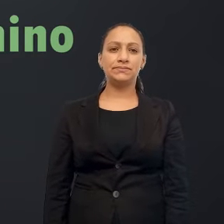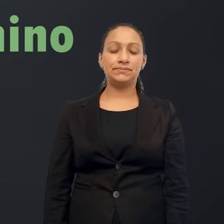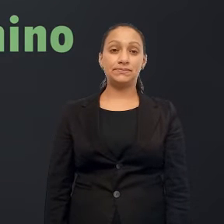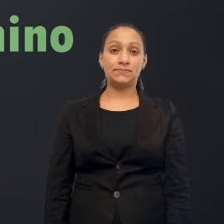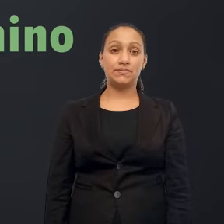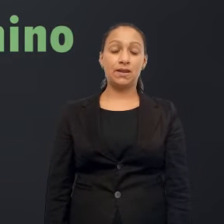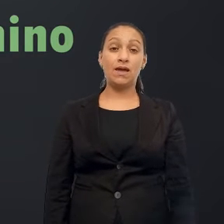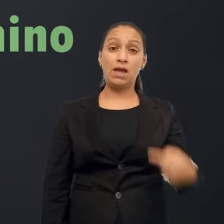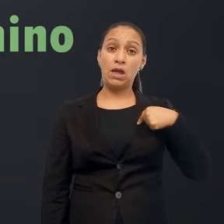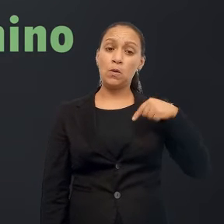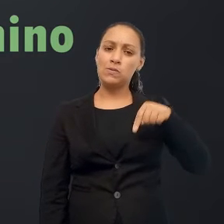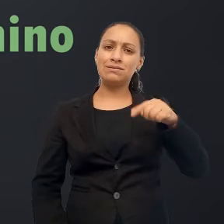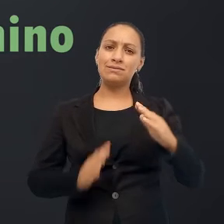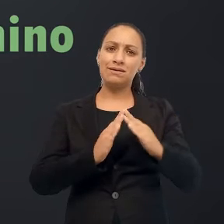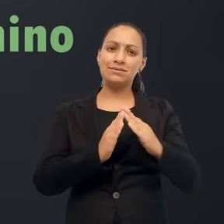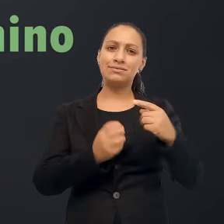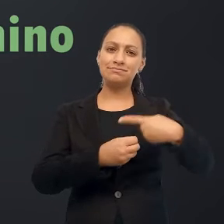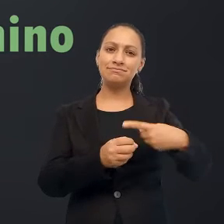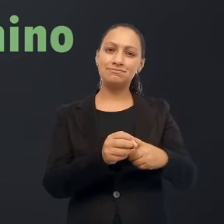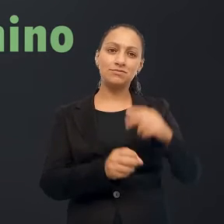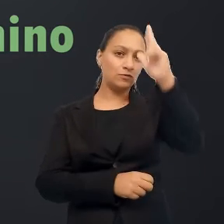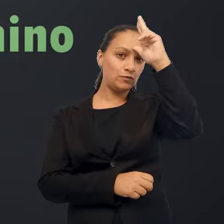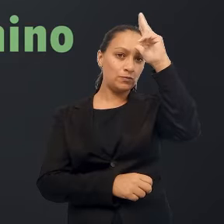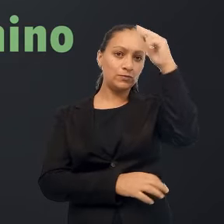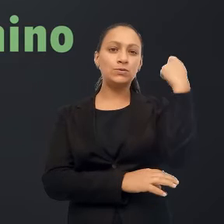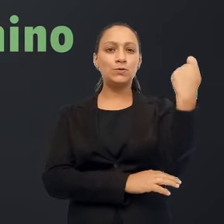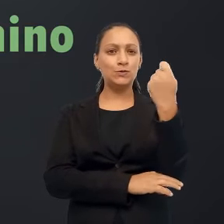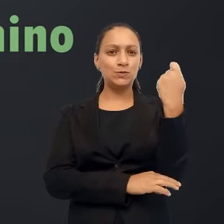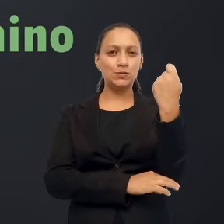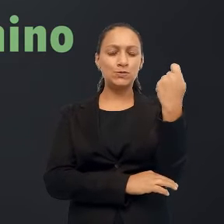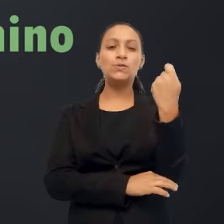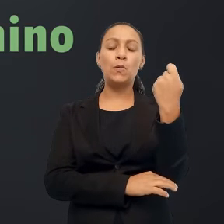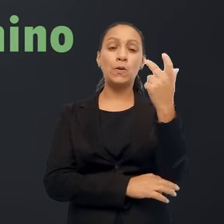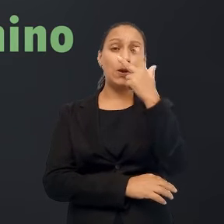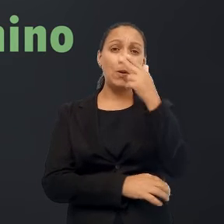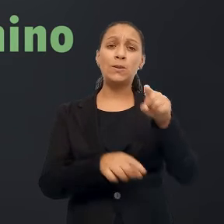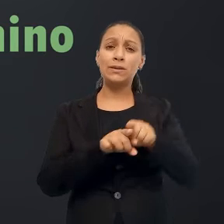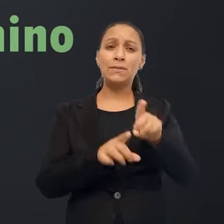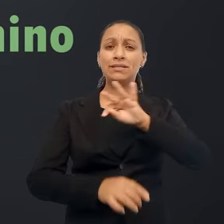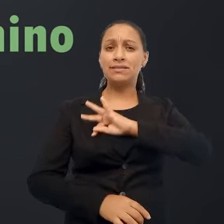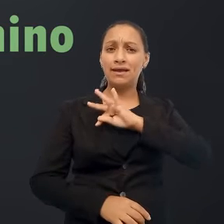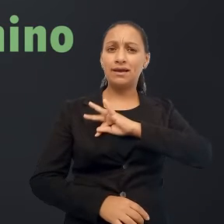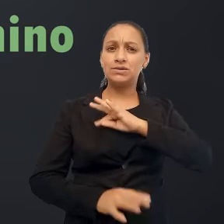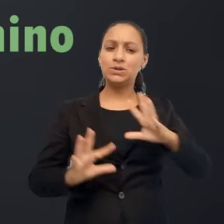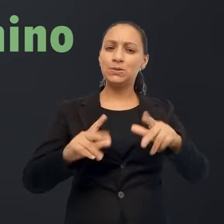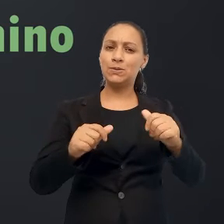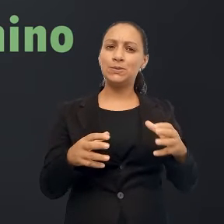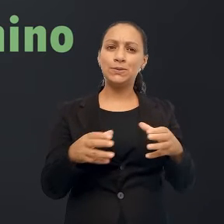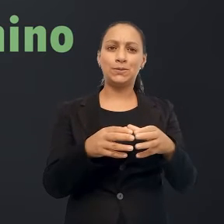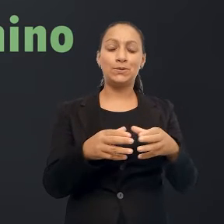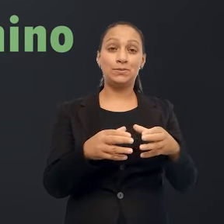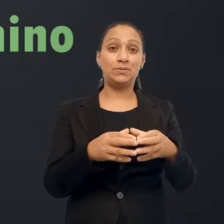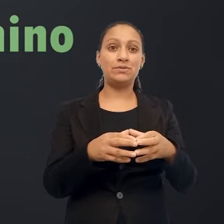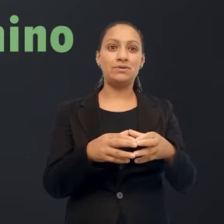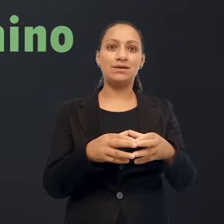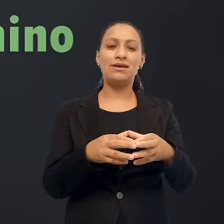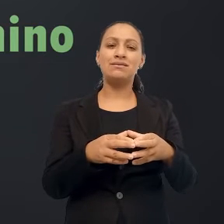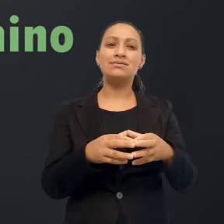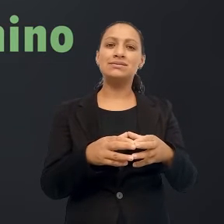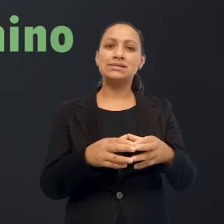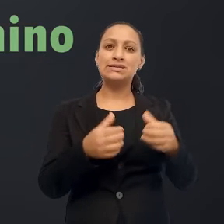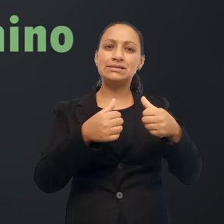Eu falo com vocês de casa em Novo Hamburgo, no Rio Grande do Sul, assim como os técnicos e toda a nossa equipe que também estão em suas